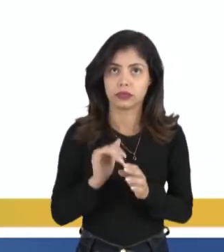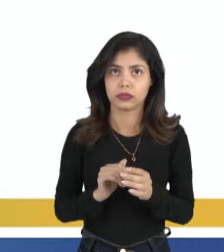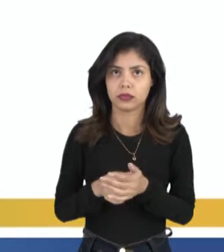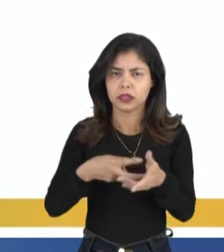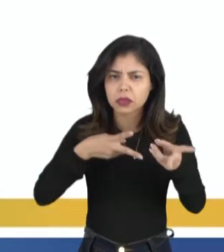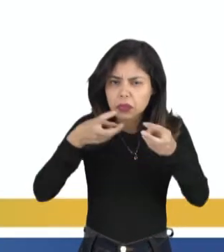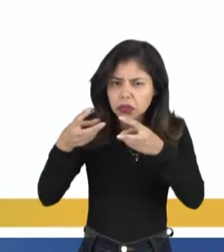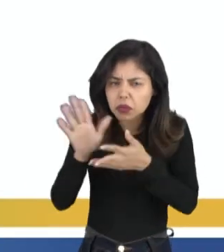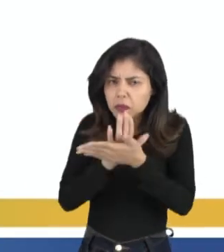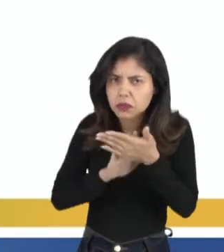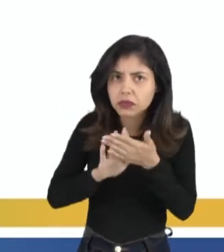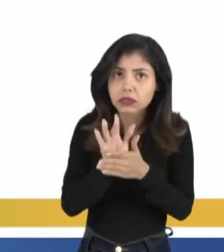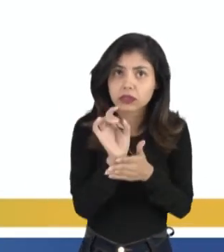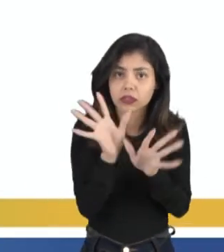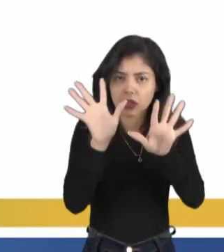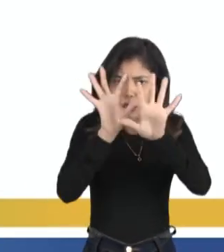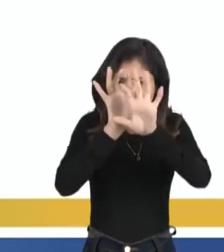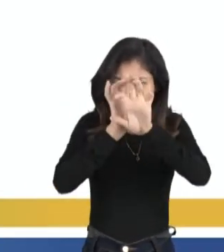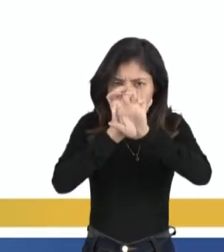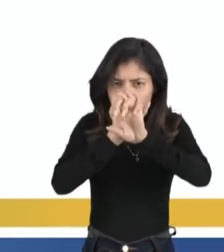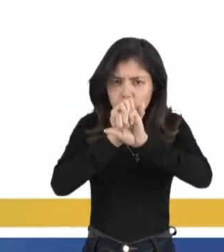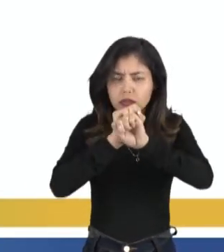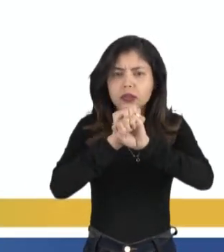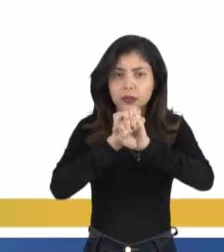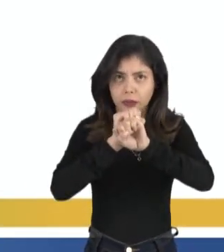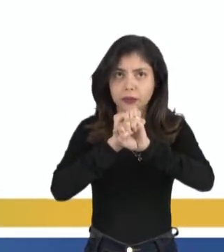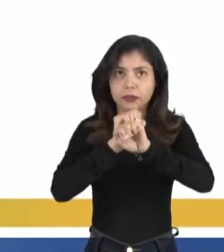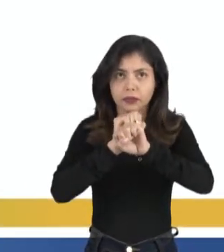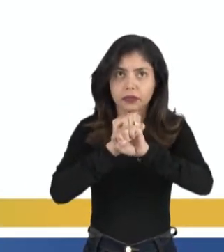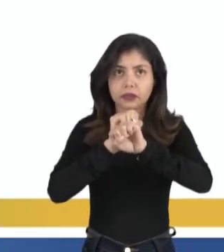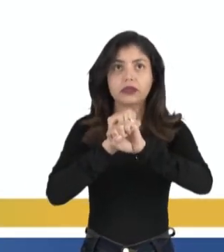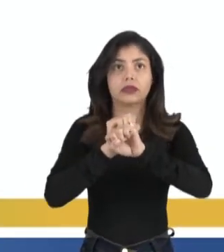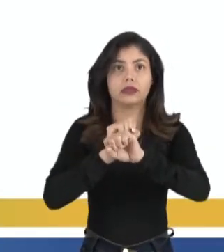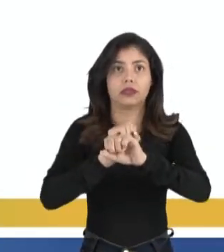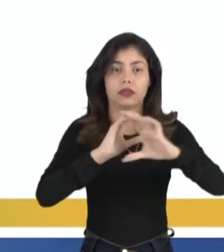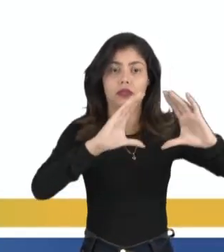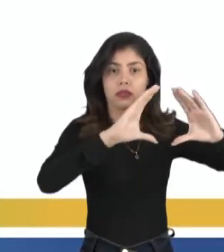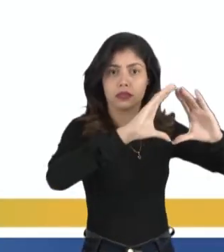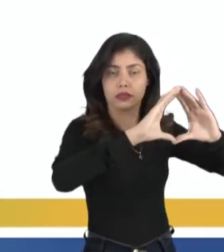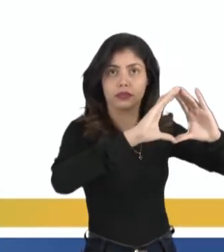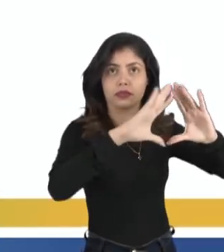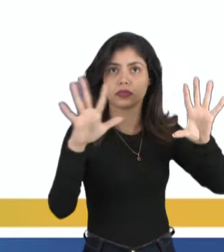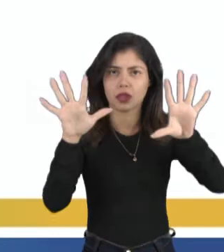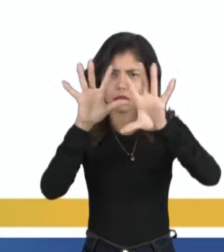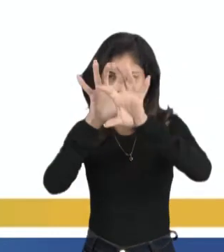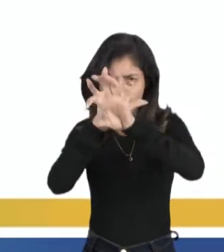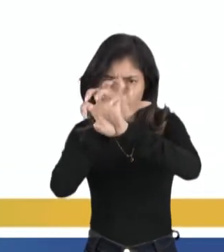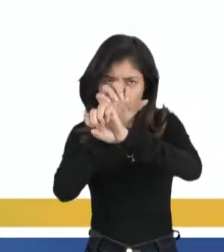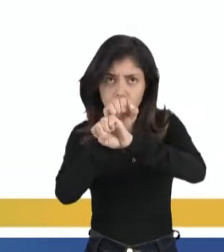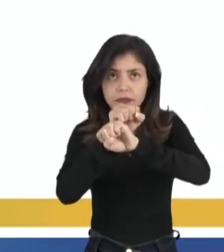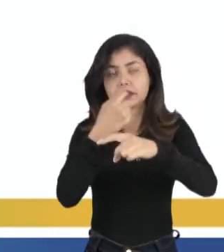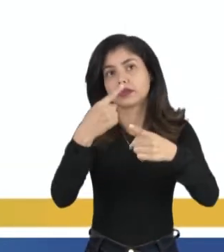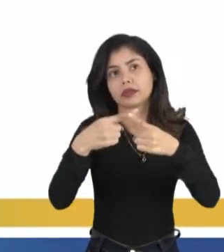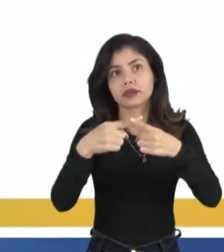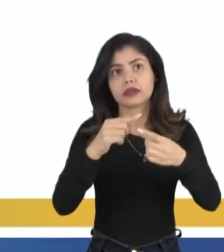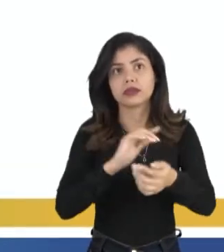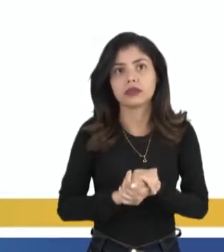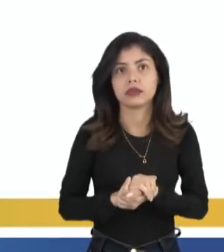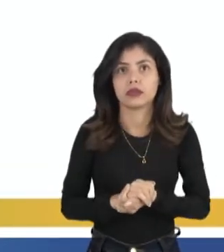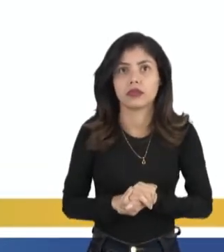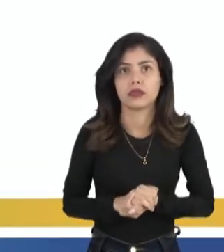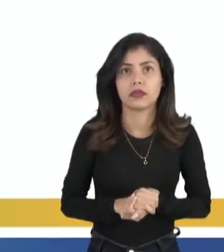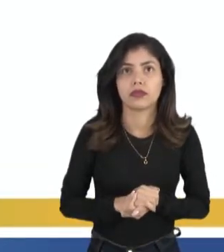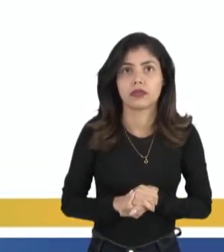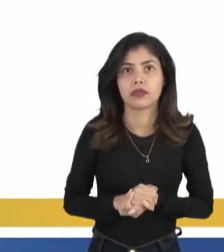quase imperceptível, pessoal, só fica um pouquinho escuro, ó. Então, tem aqui a lua cheia, e aqui é um eclipse penumbral, ó, porque está passando numa sombra